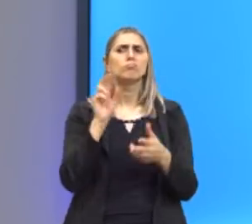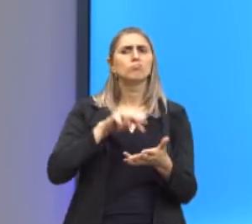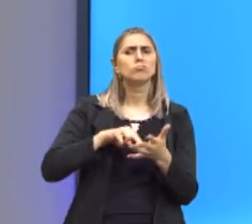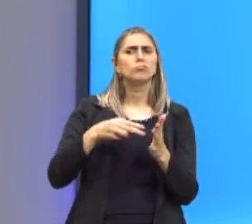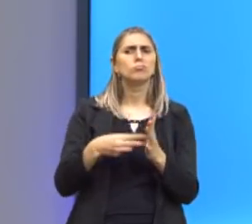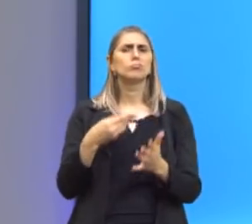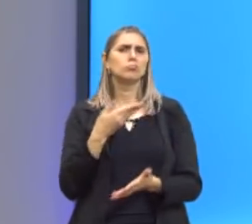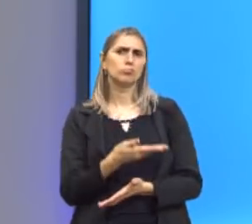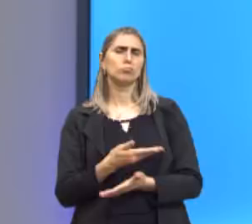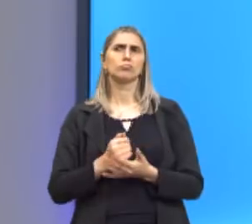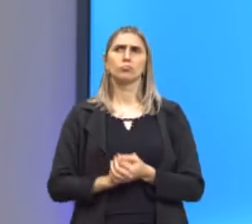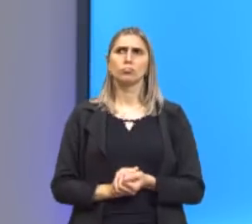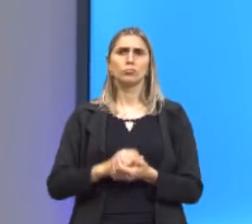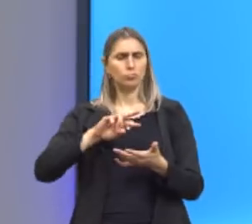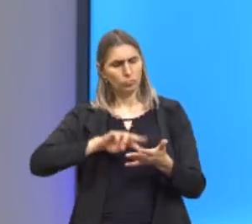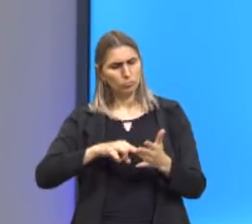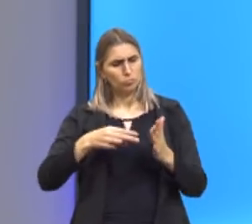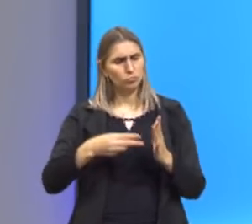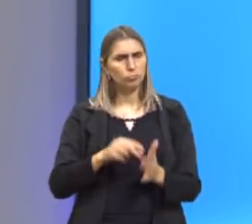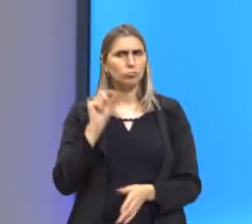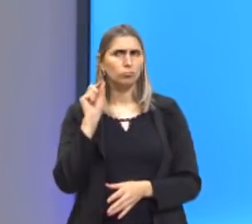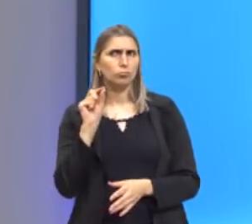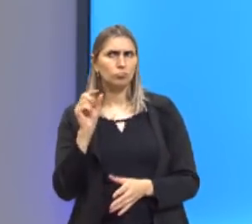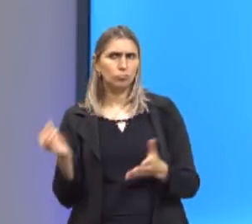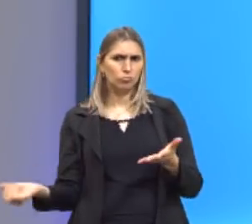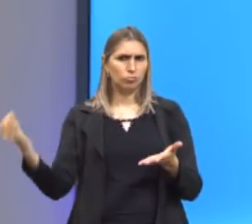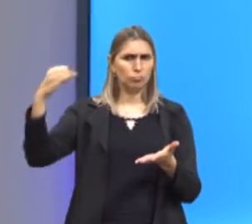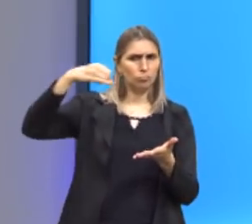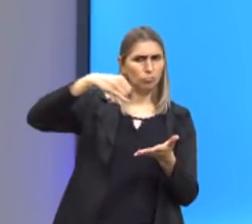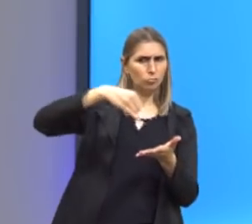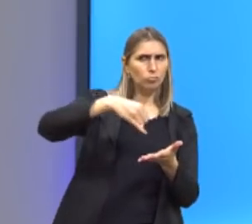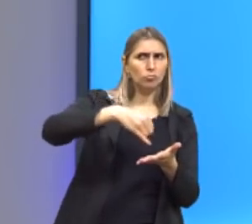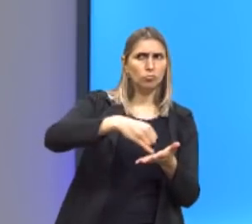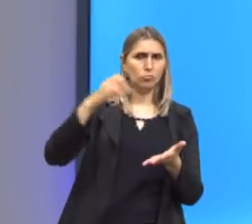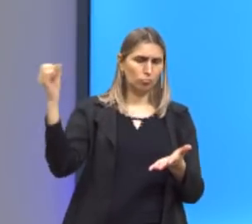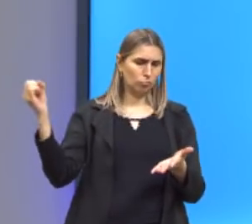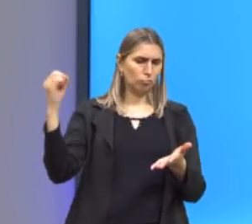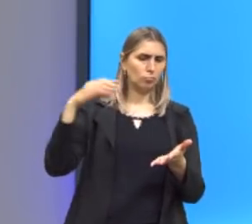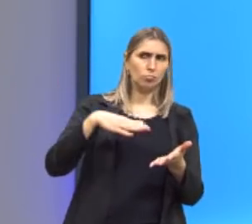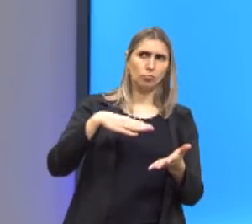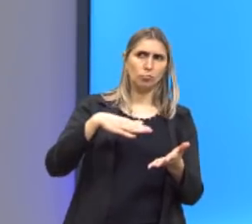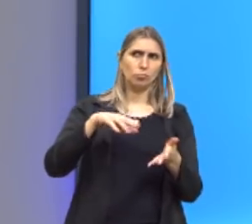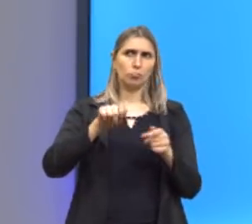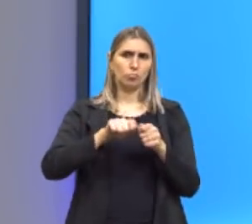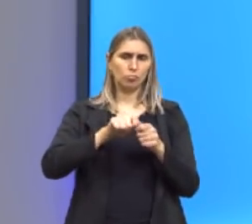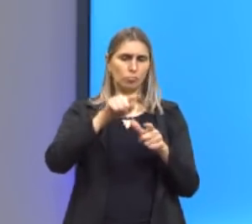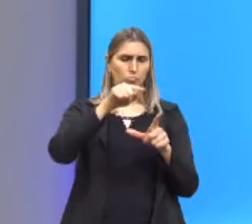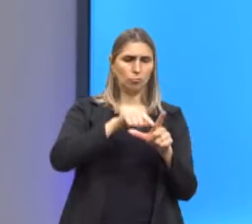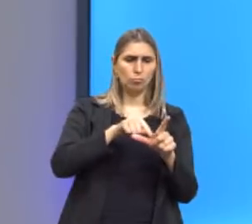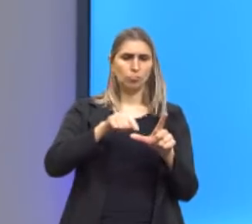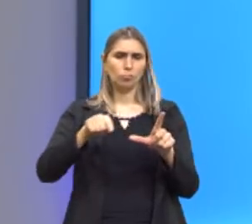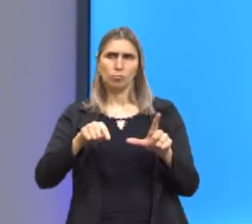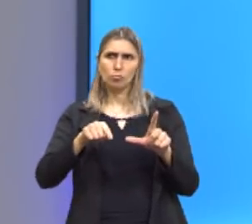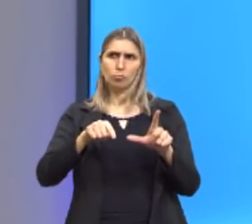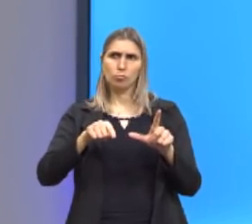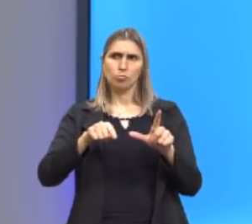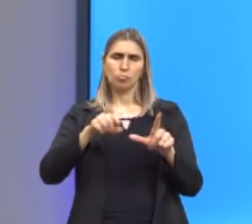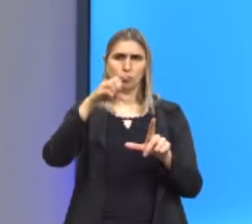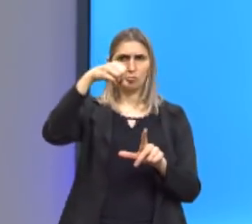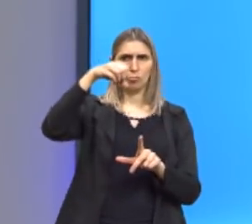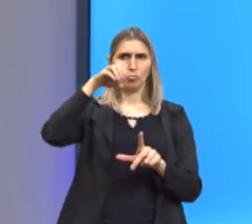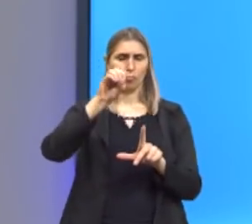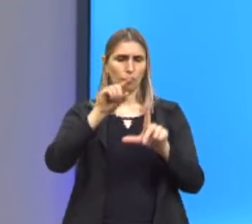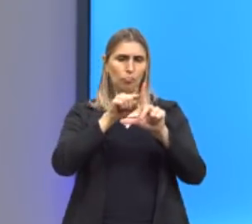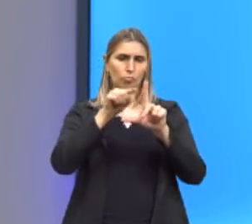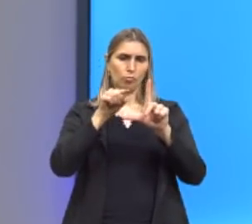significa? Significa que, se incidir um raio de luz aqui, ele vai formar um ângulo com a normal, que forma 90